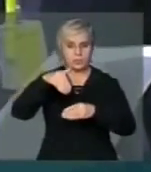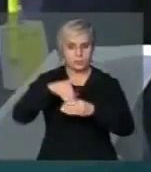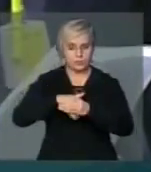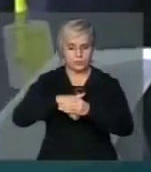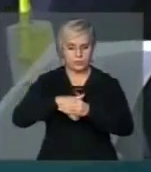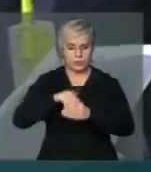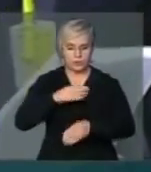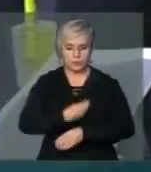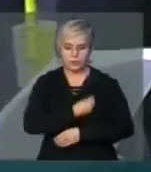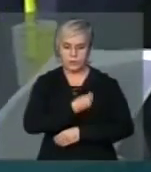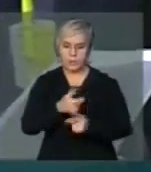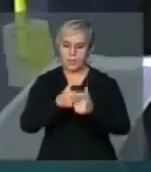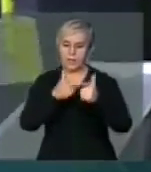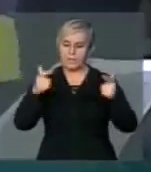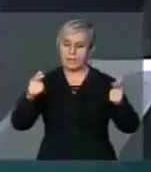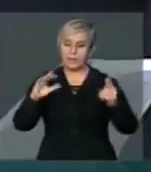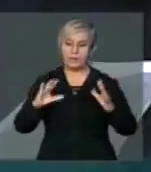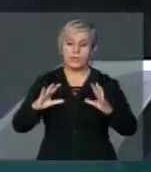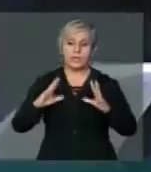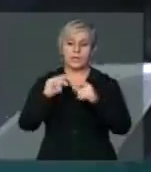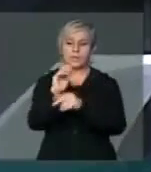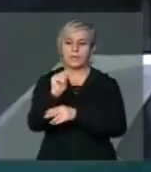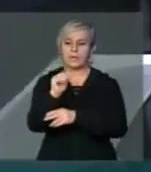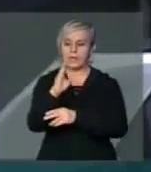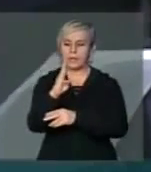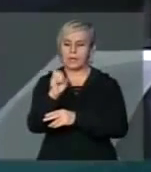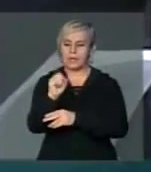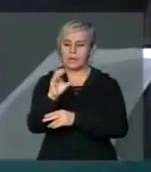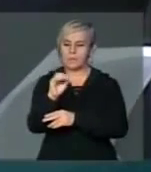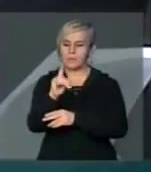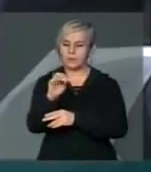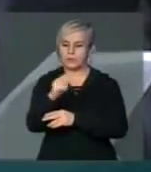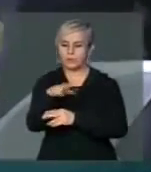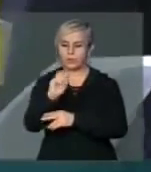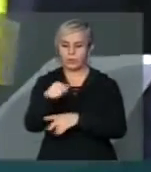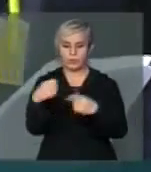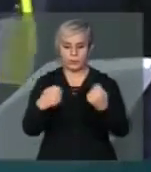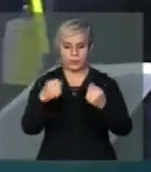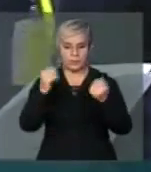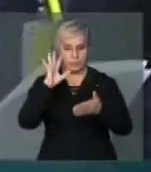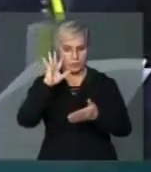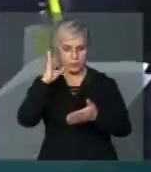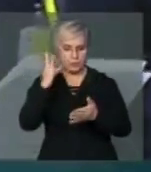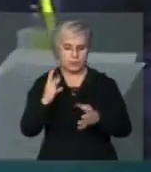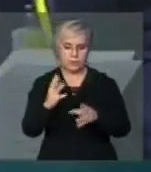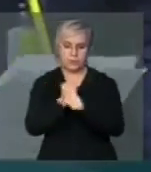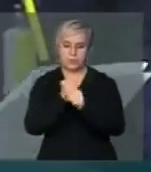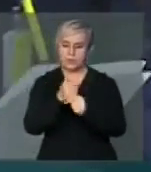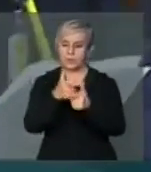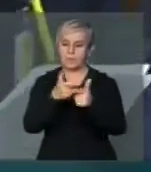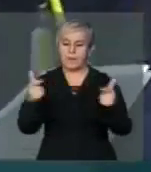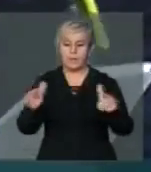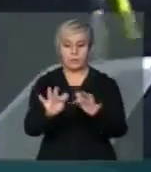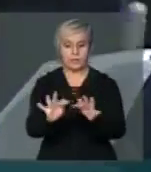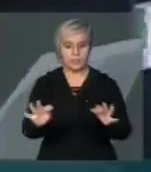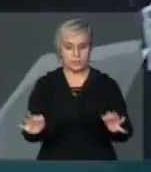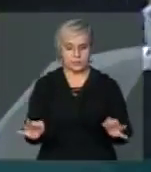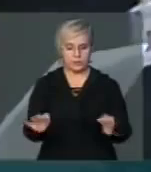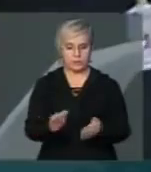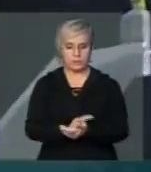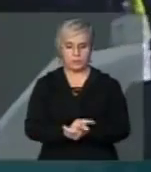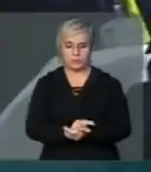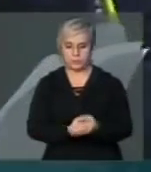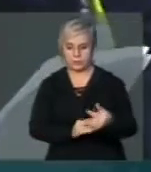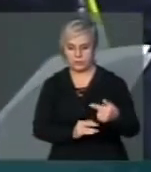presente a maioria absoluta de seus membros. Esse quórum de deliberação é denominado maioria simples.